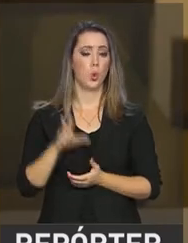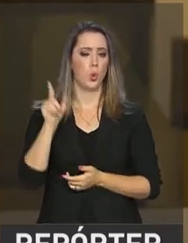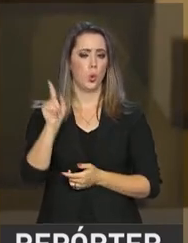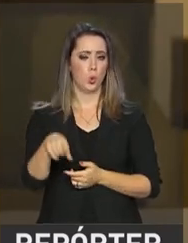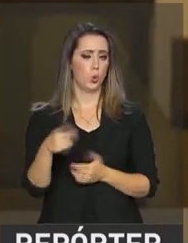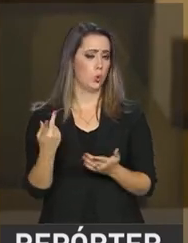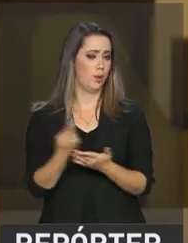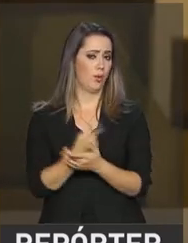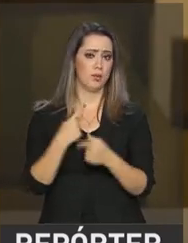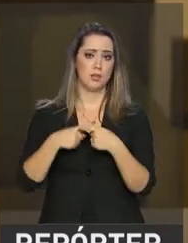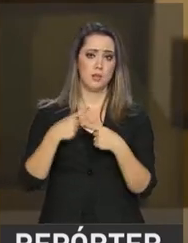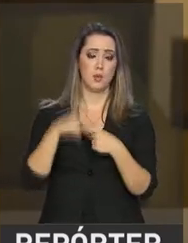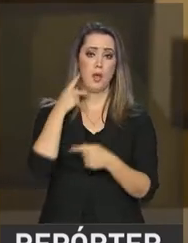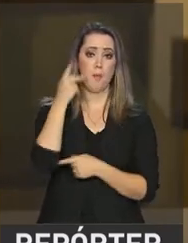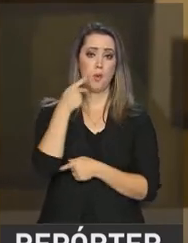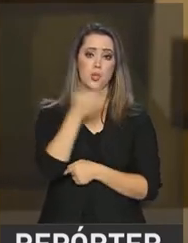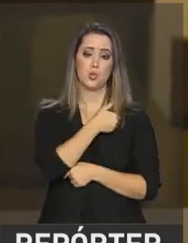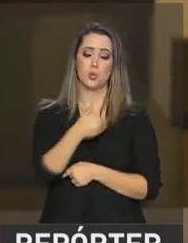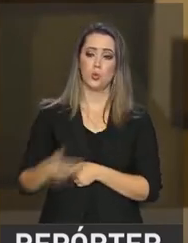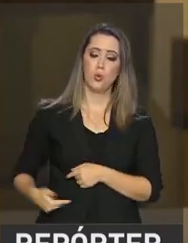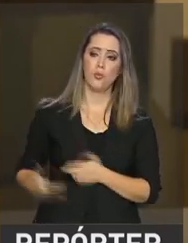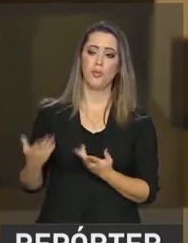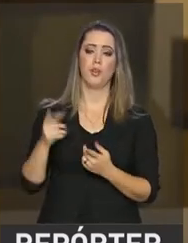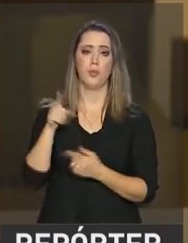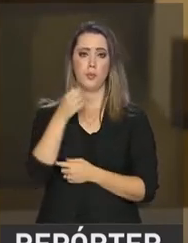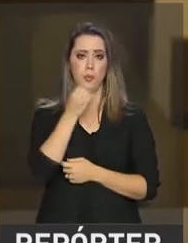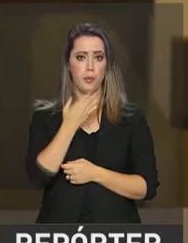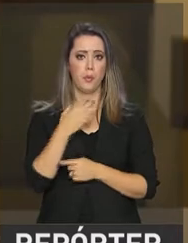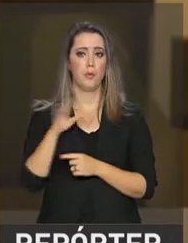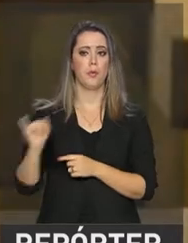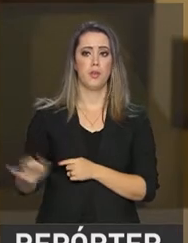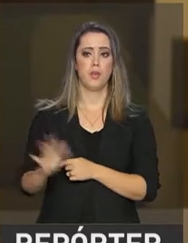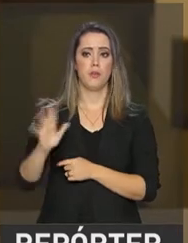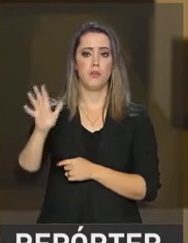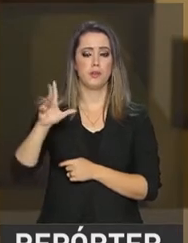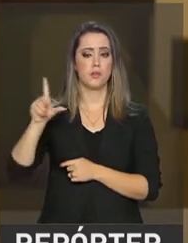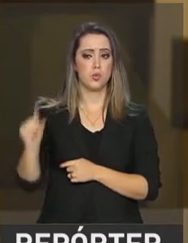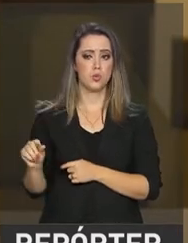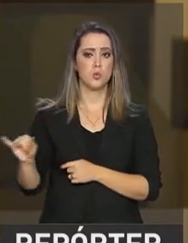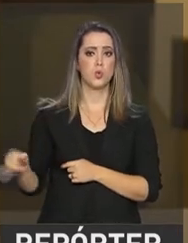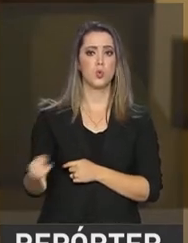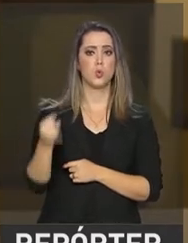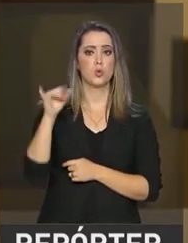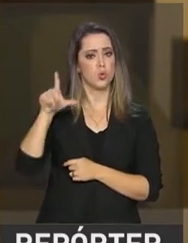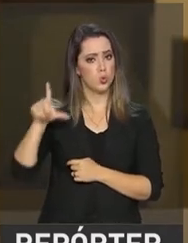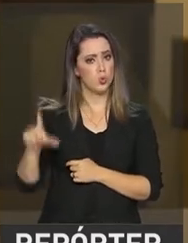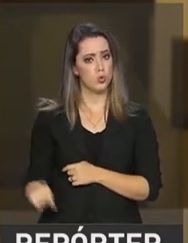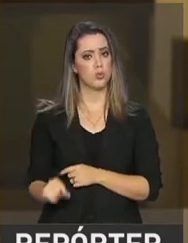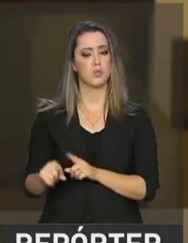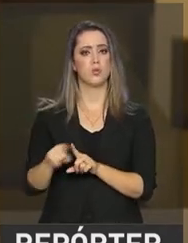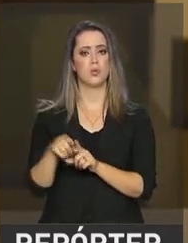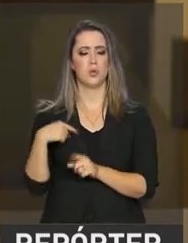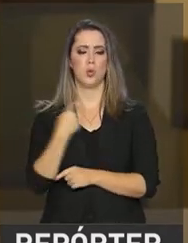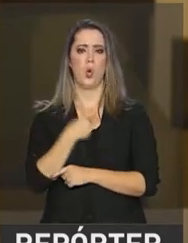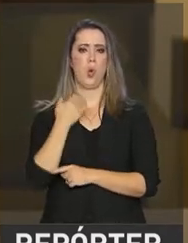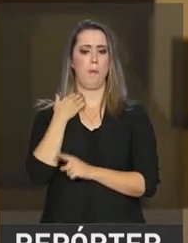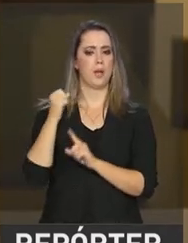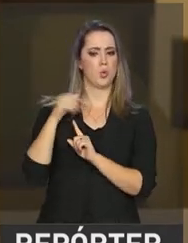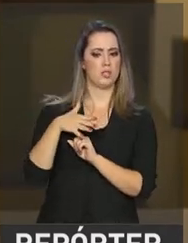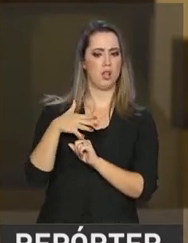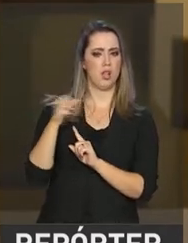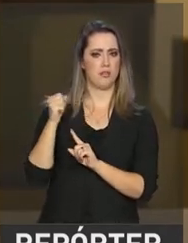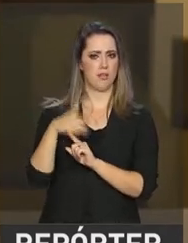né a inflação caindo os juros caindo nós não praticamos atos e nem o banco central pratica